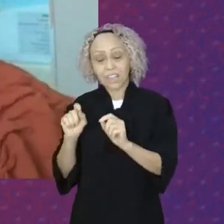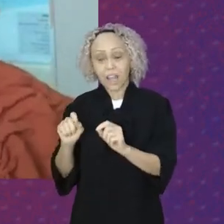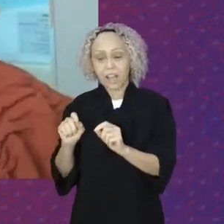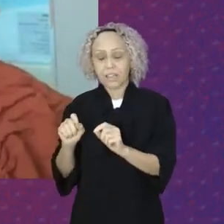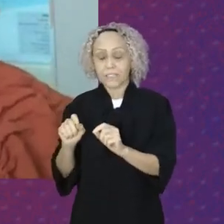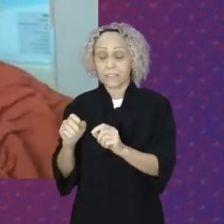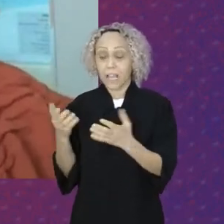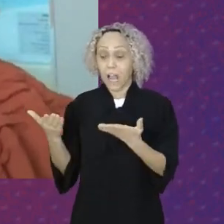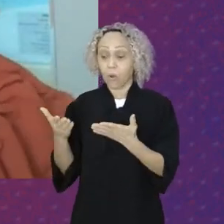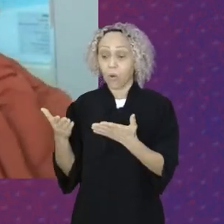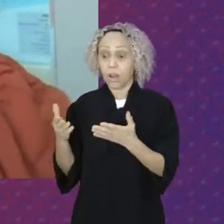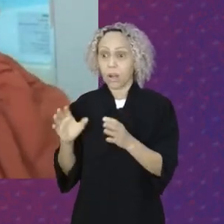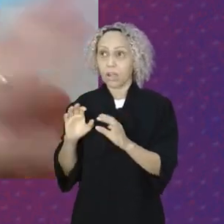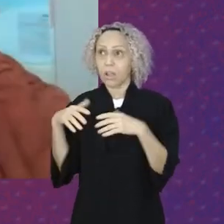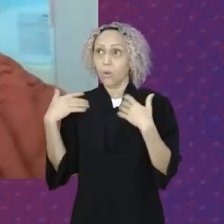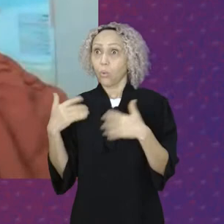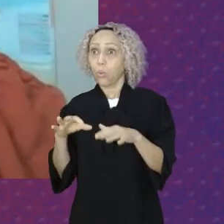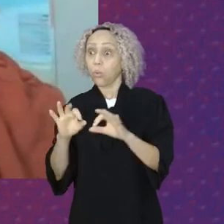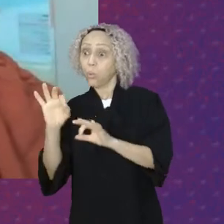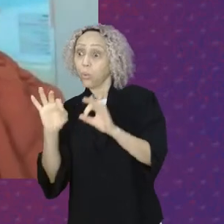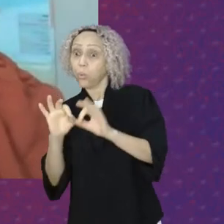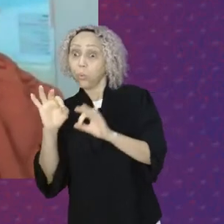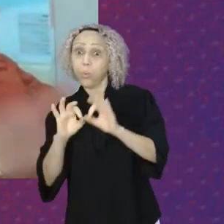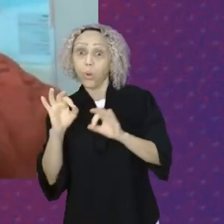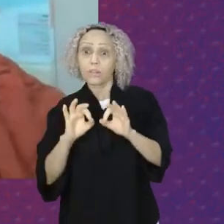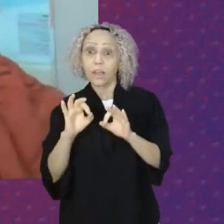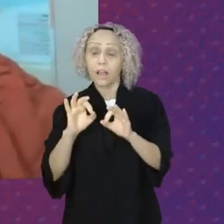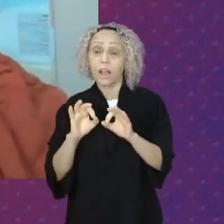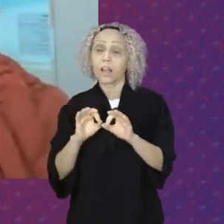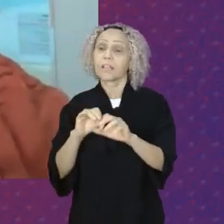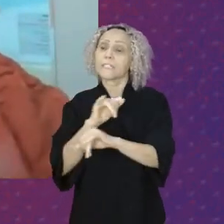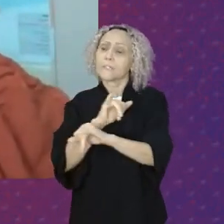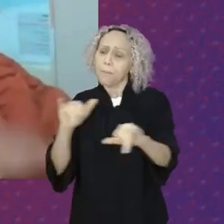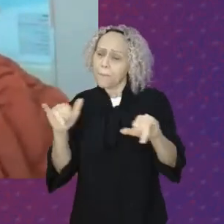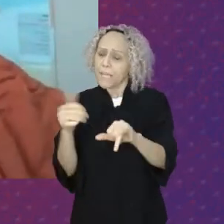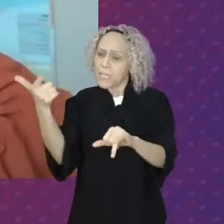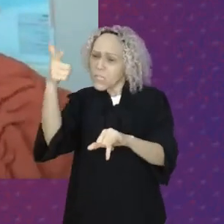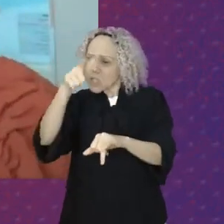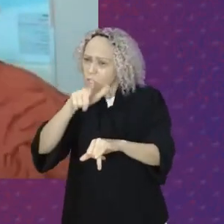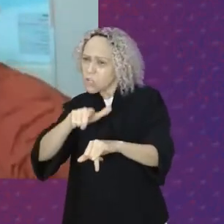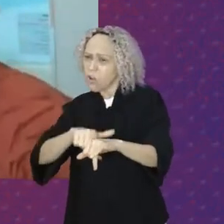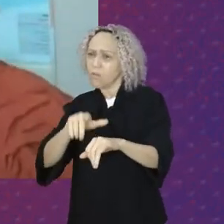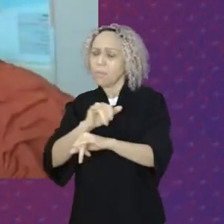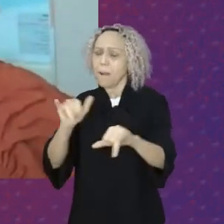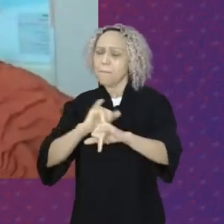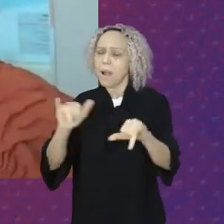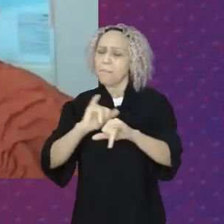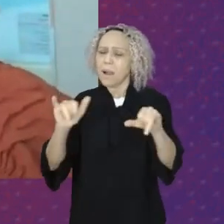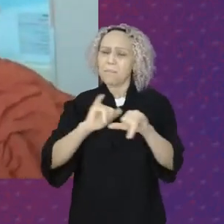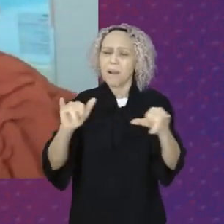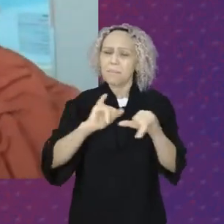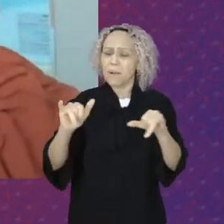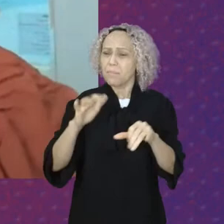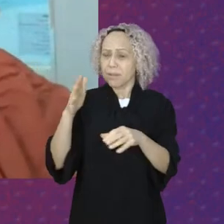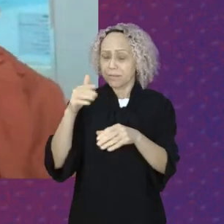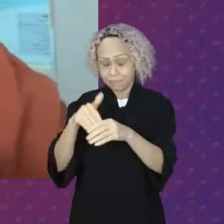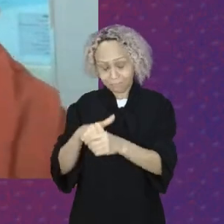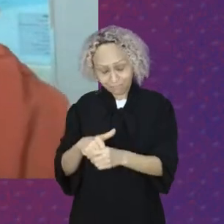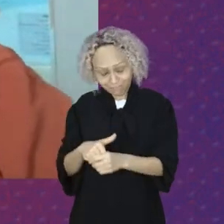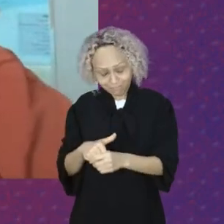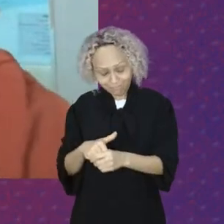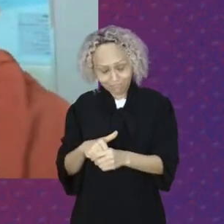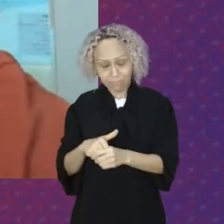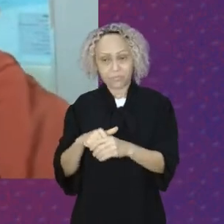Porque esse puerpério, o pós-parto, esse momento, ele não pode se resumir a cuidar da criança. E foi